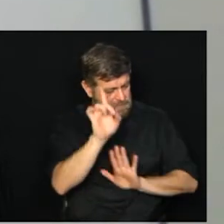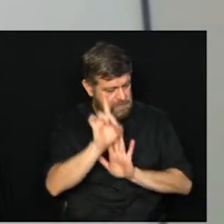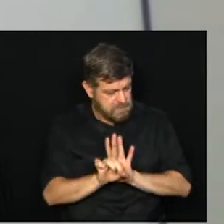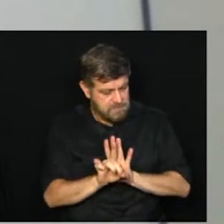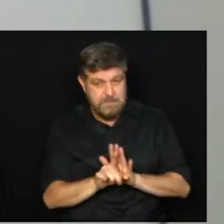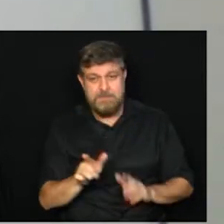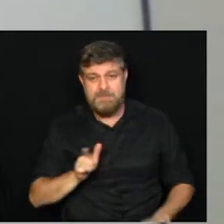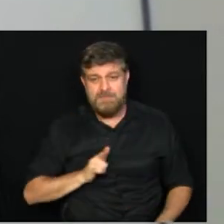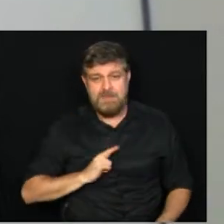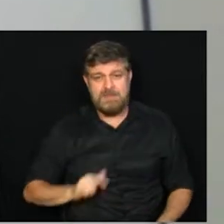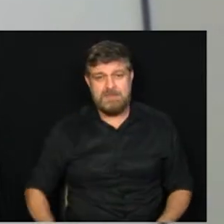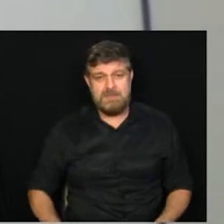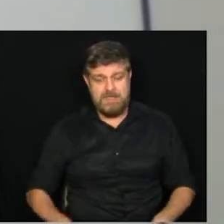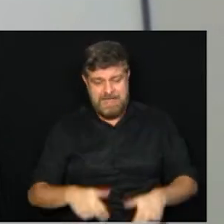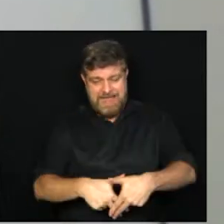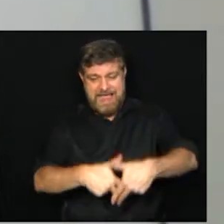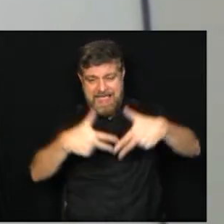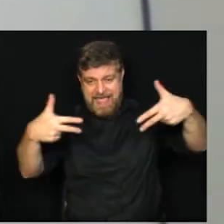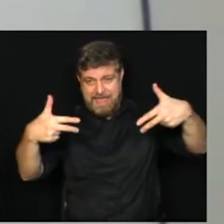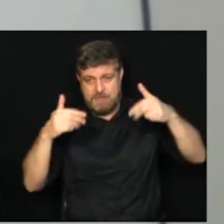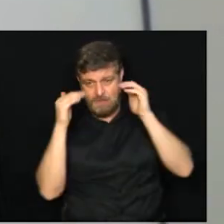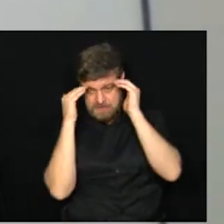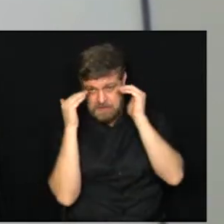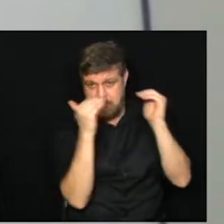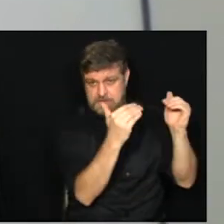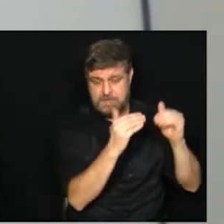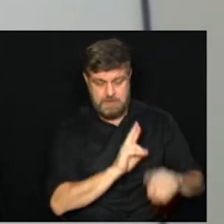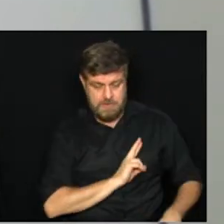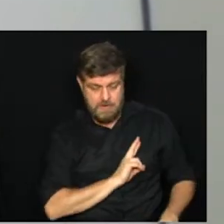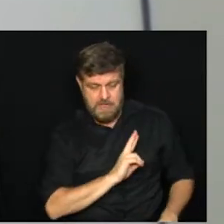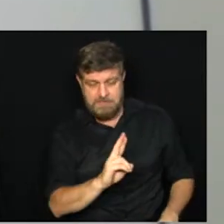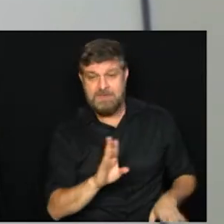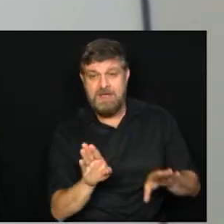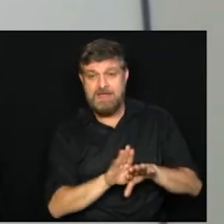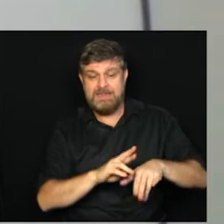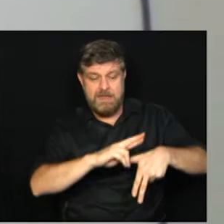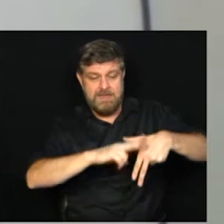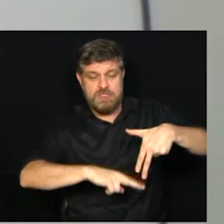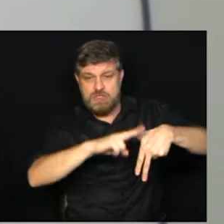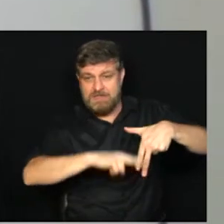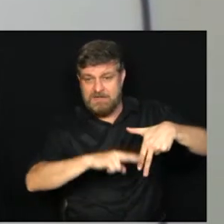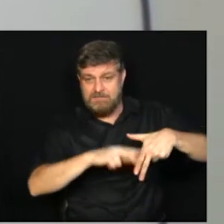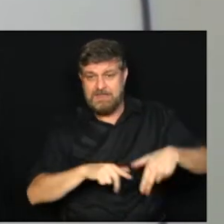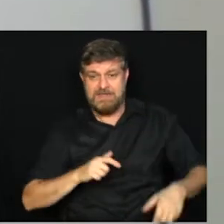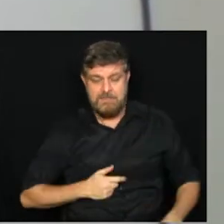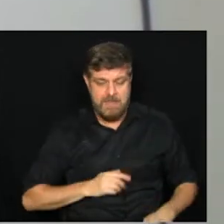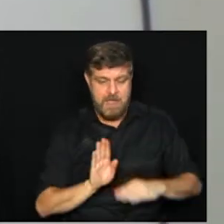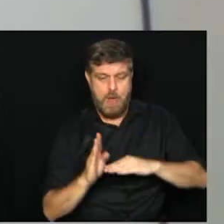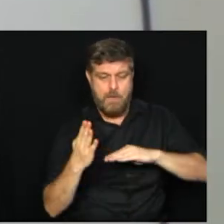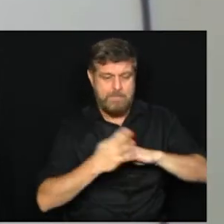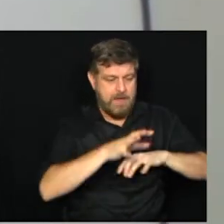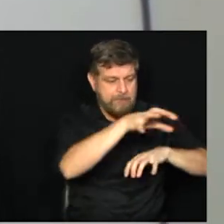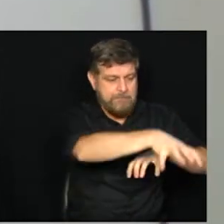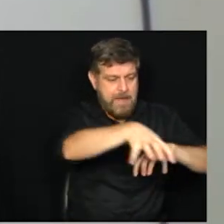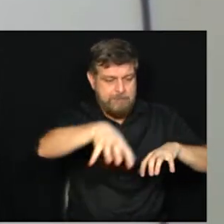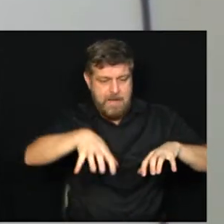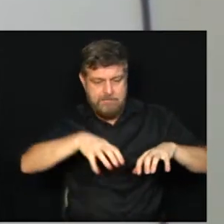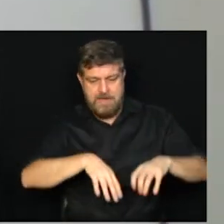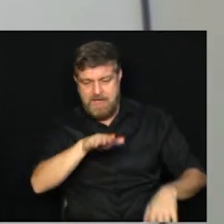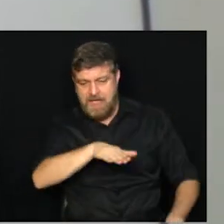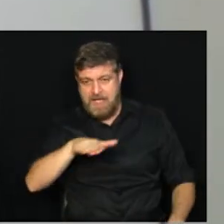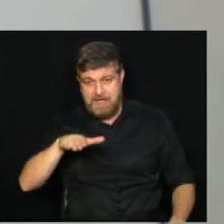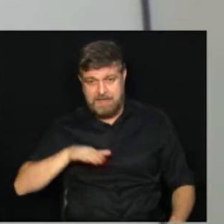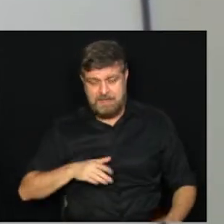diversidade étnica, cultural, religiosa, de gênero e geografia, a criança como ser integral, a